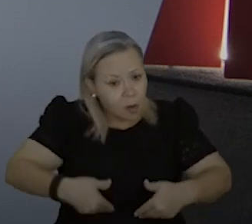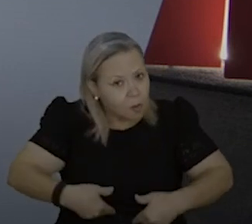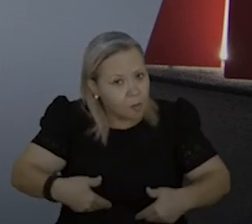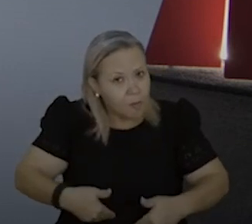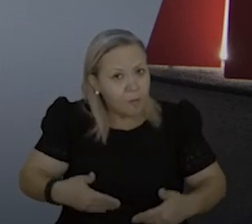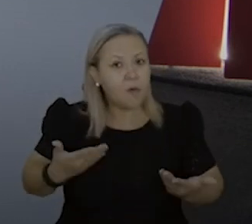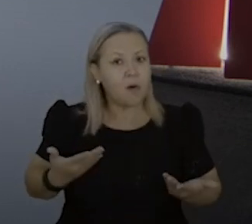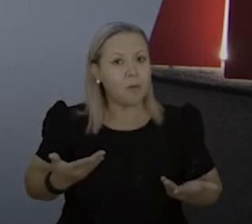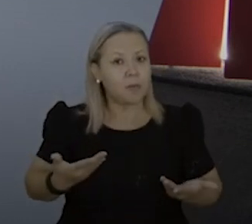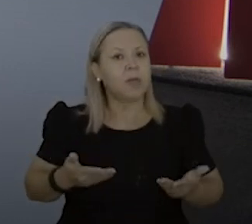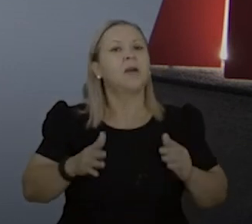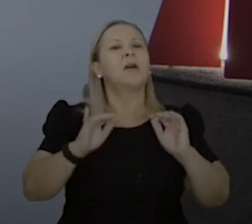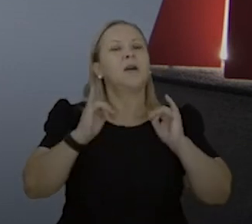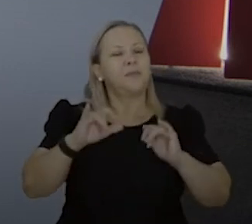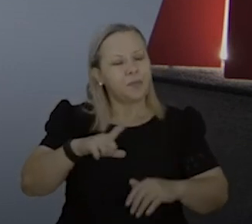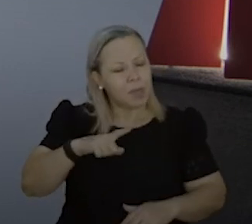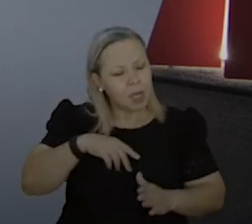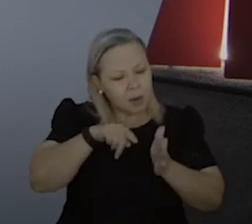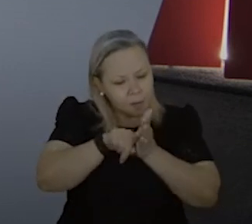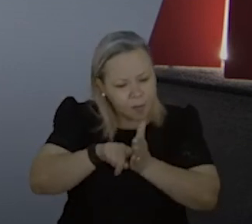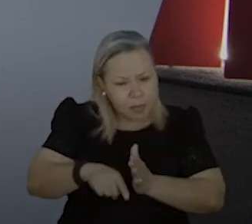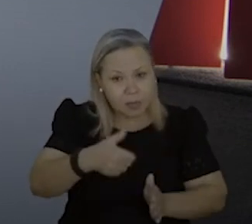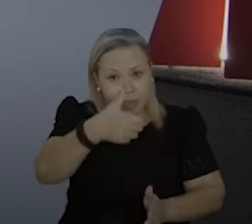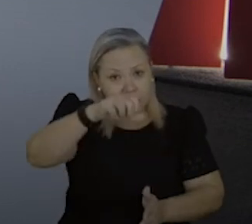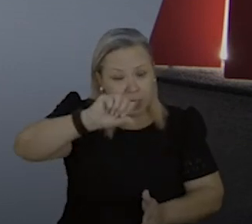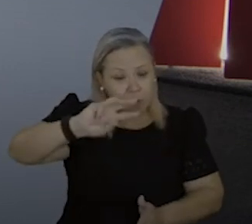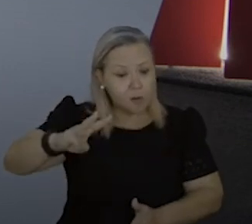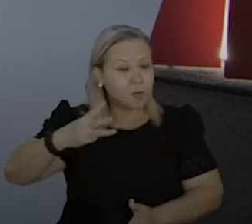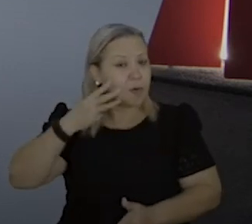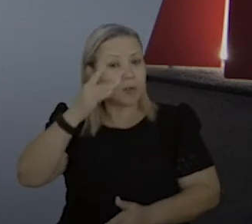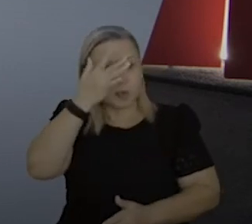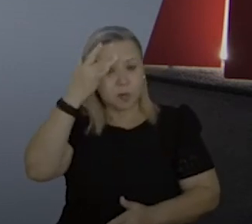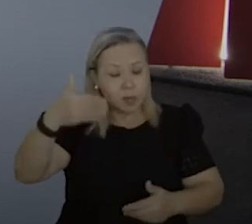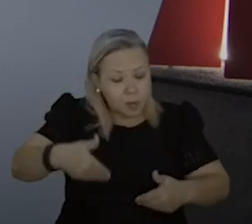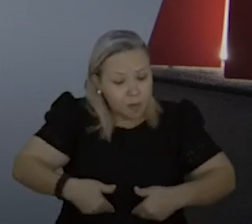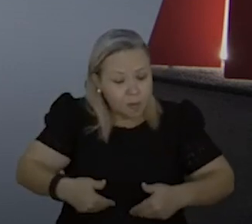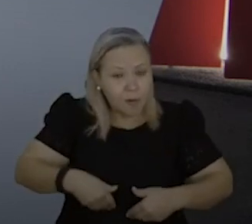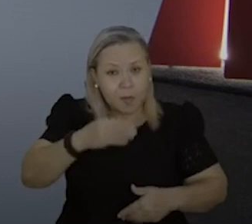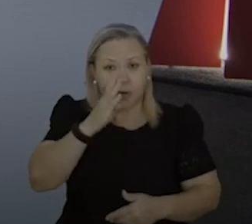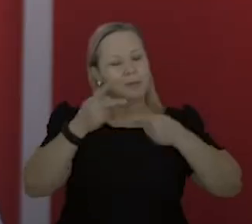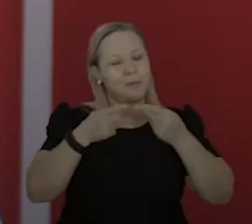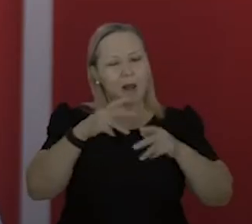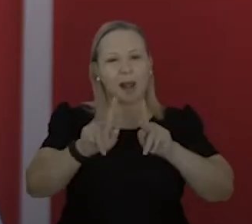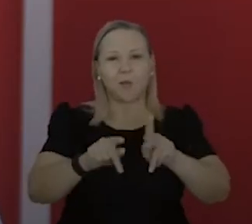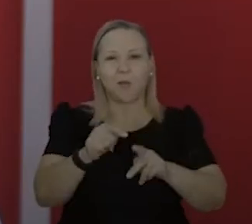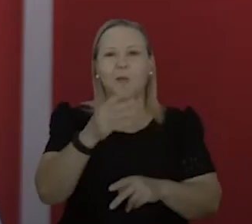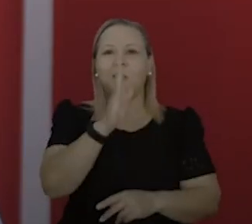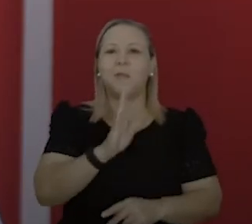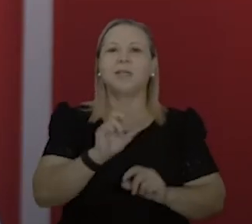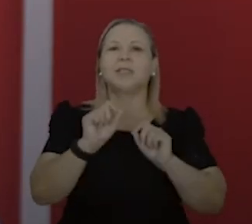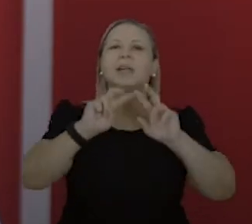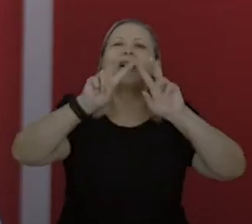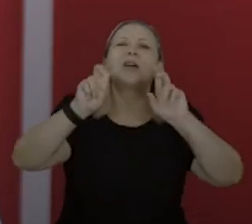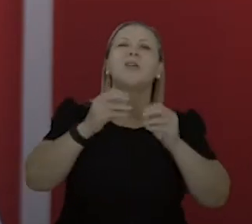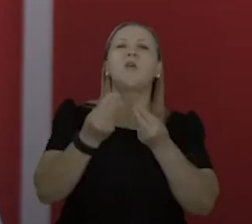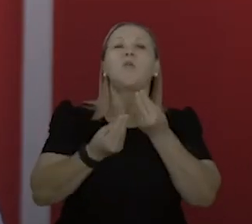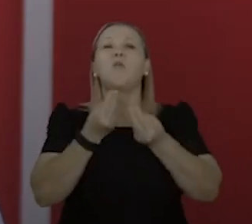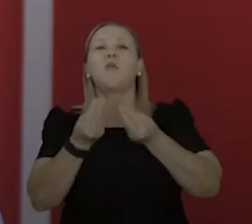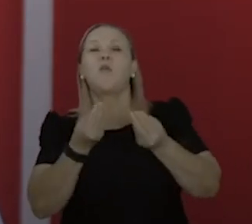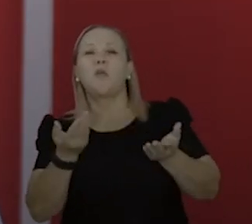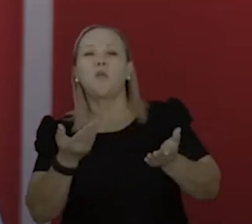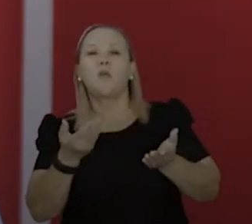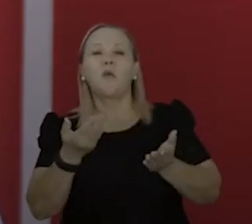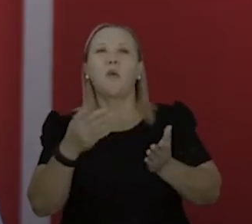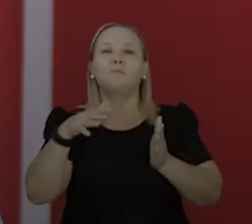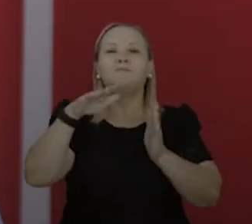recentes que mostram que 19 milhões de pessoas passam fome no Brasil. Nós já tínhamos vencido isso. É sobre como debelar a inflação